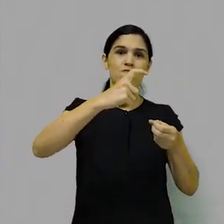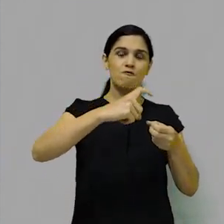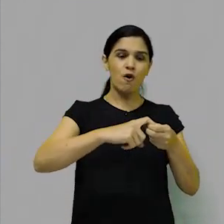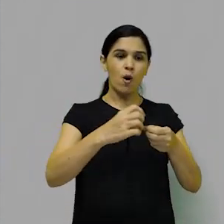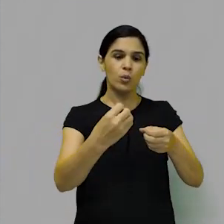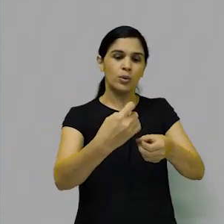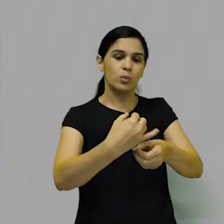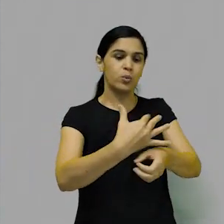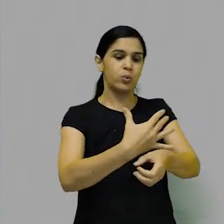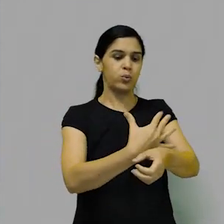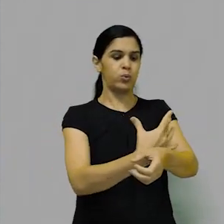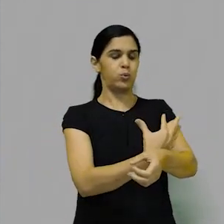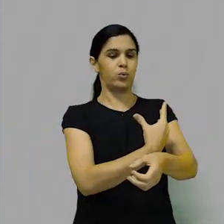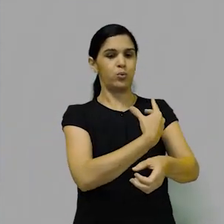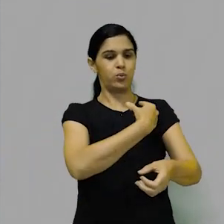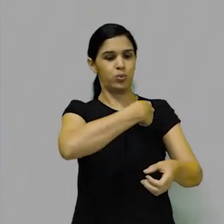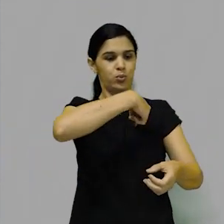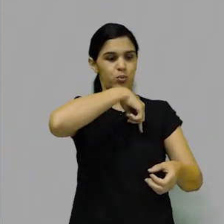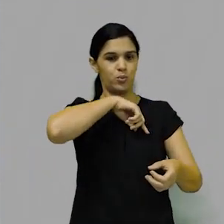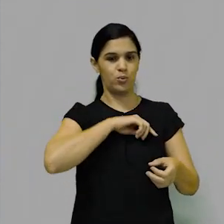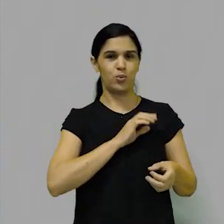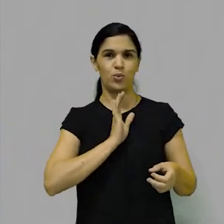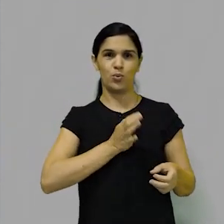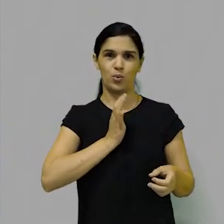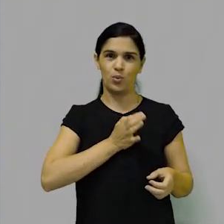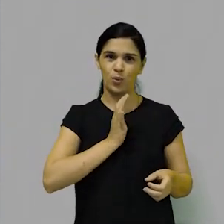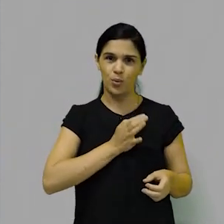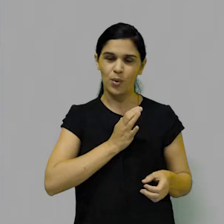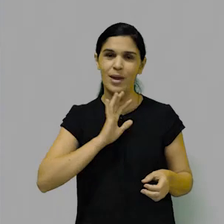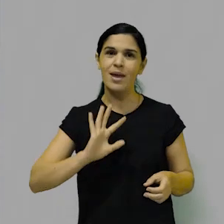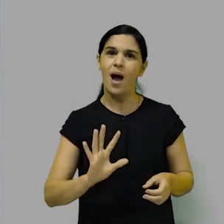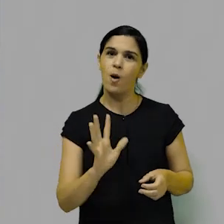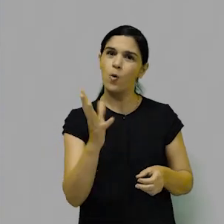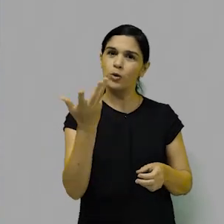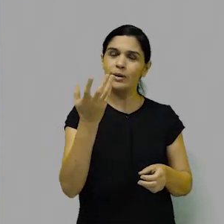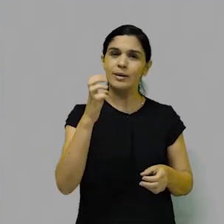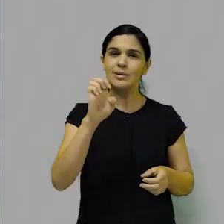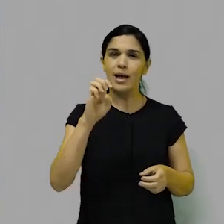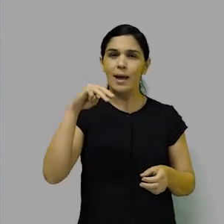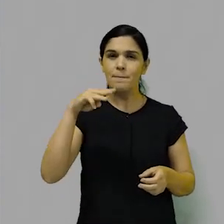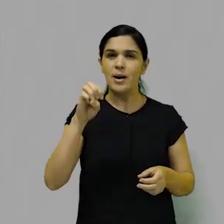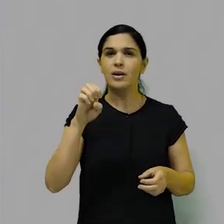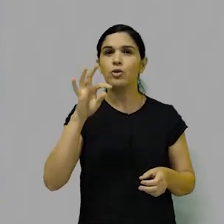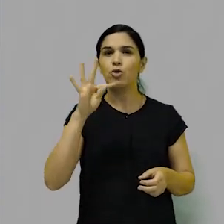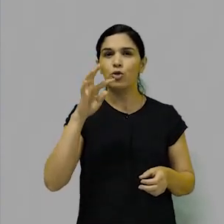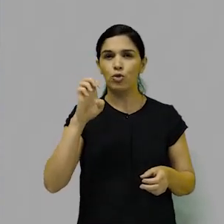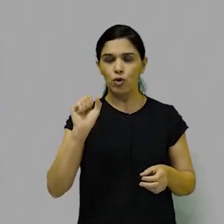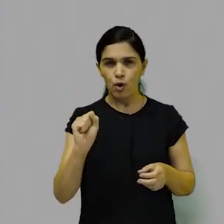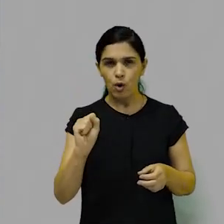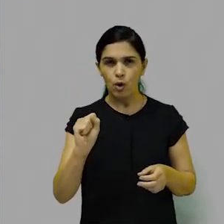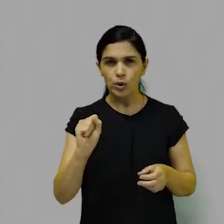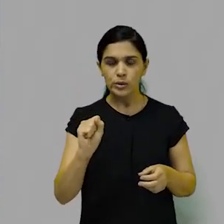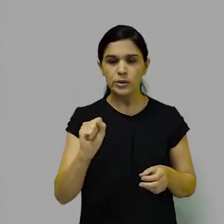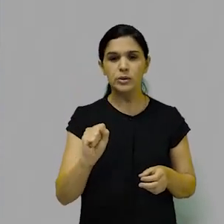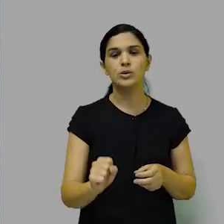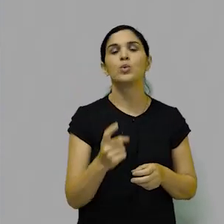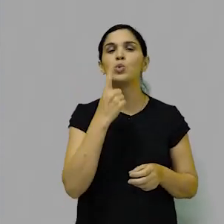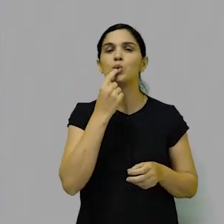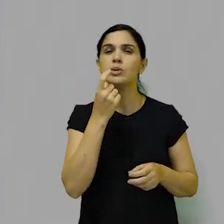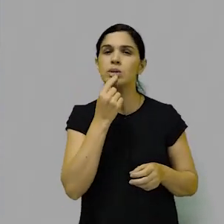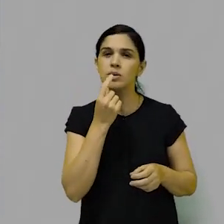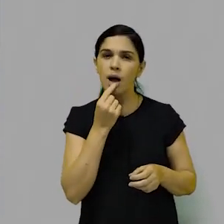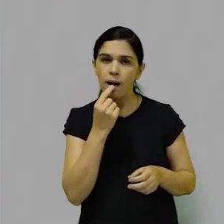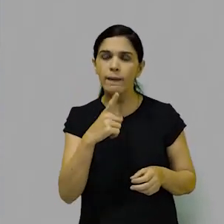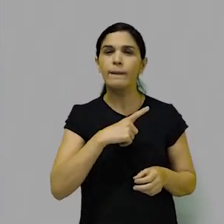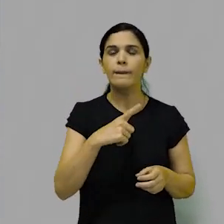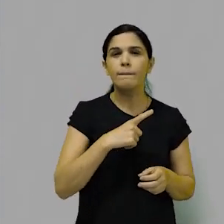pulmões, onde acontecia o quê? A hematose, onde esse sangue rico em gás carbônico era trocado pelo